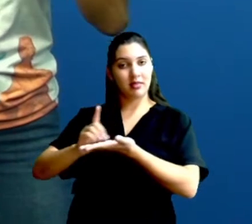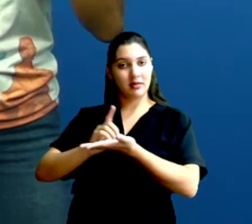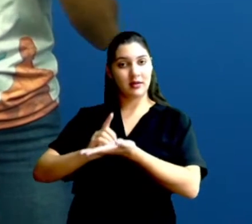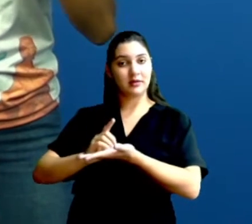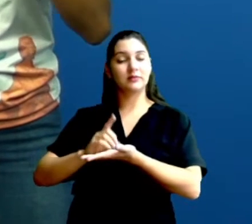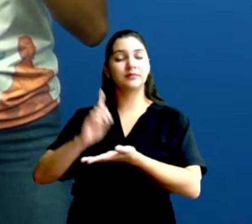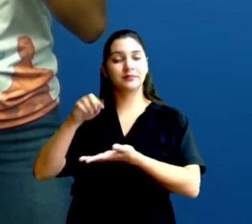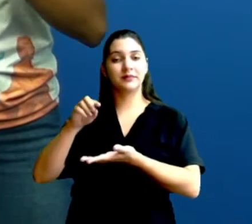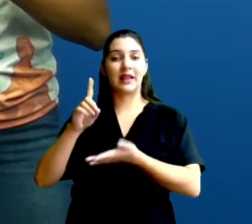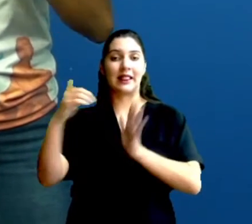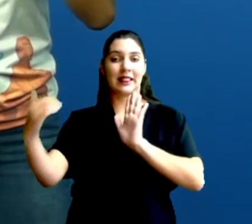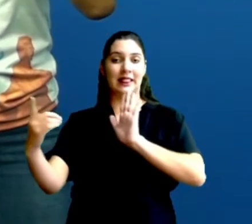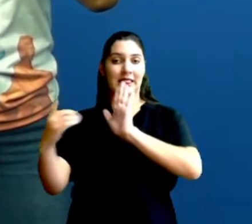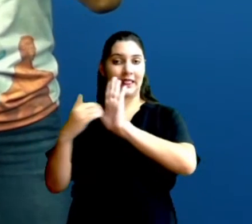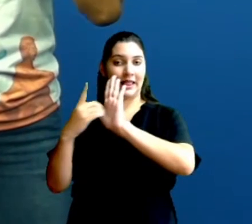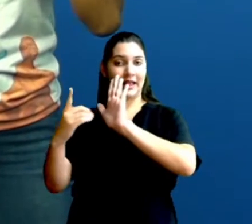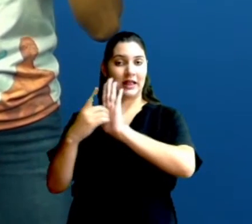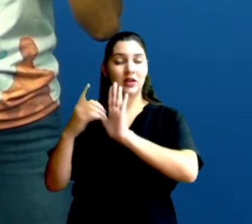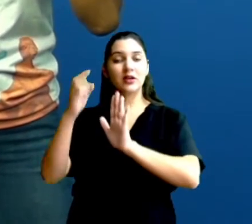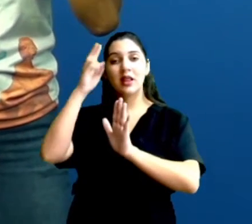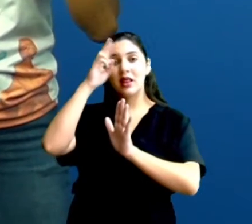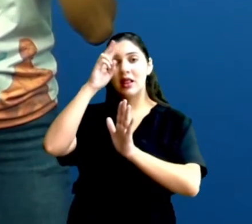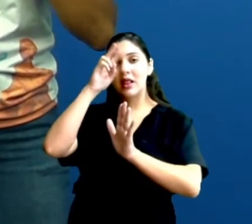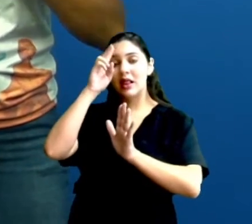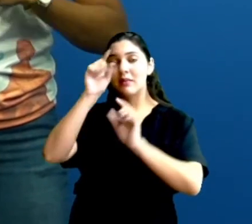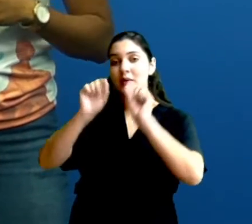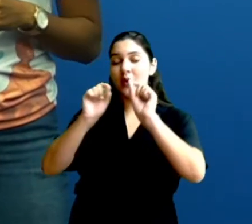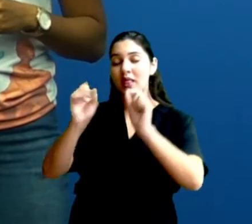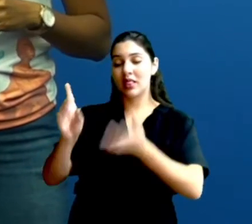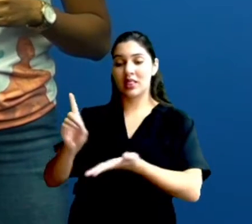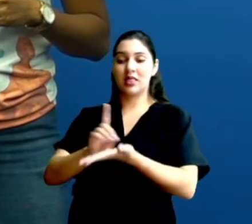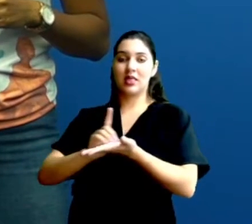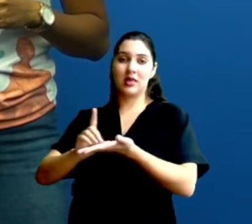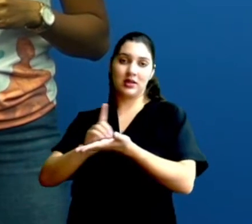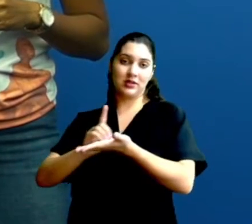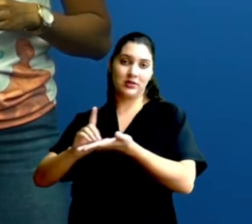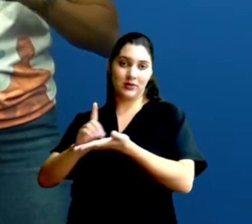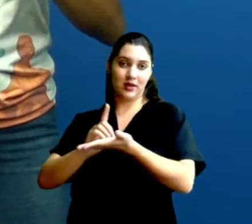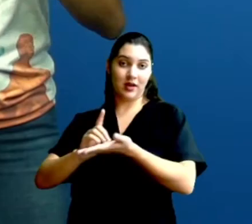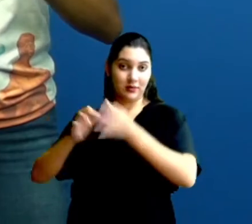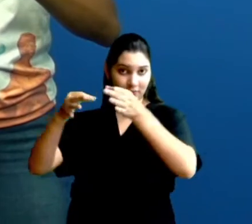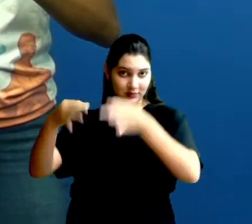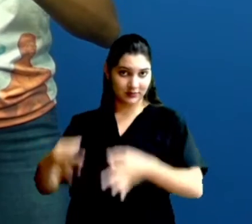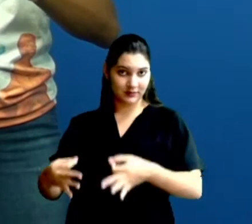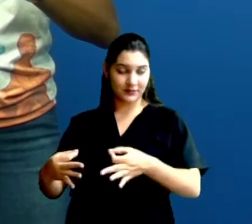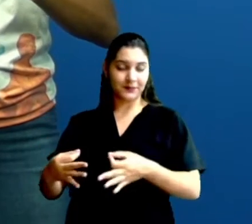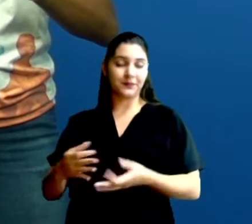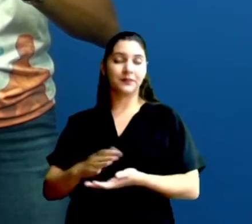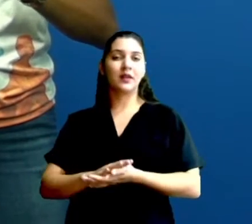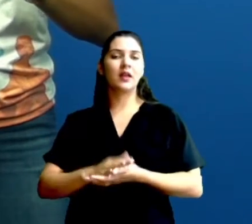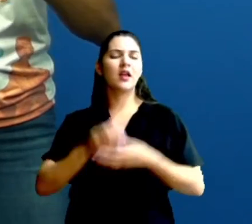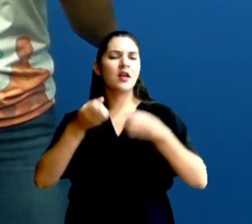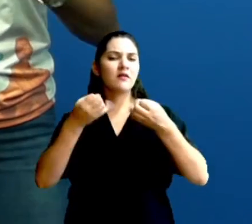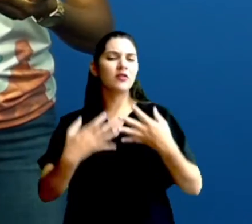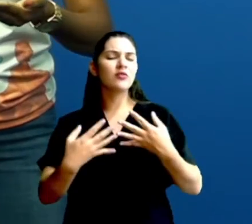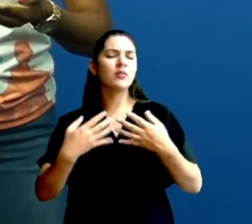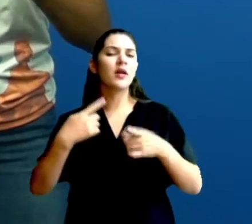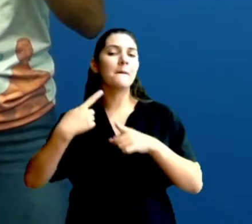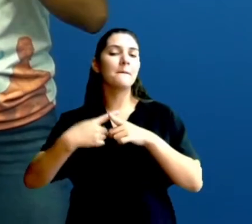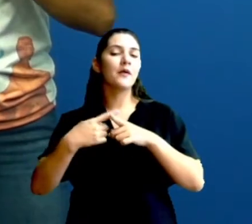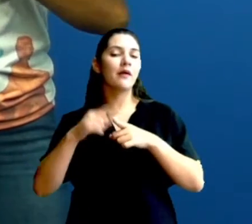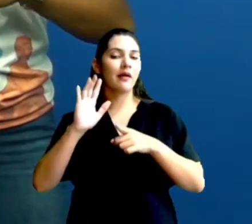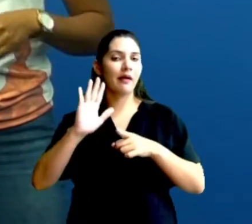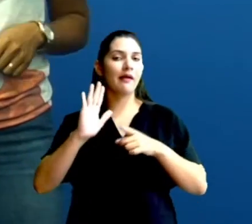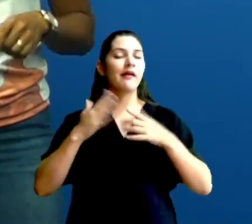mesmo. Denotação lembra de dicionário, certo? E aí eu vou dizer daqui a pouquinho o